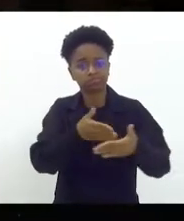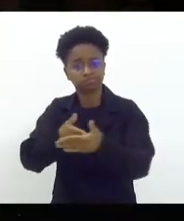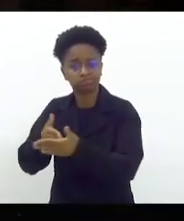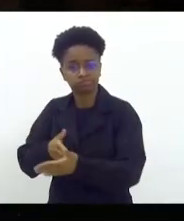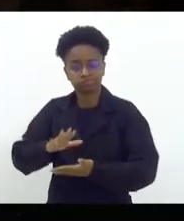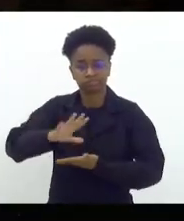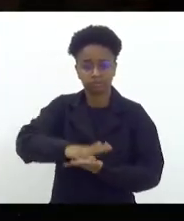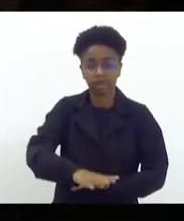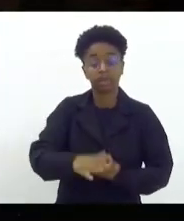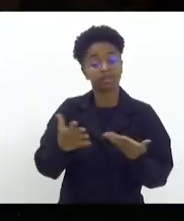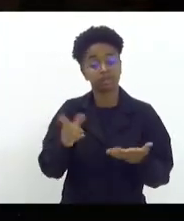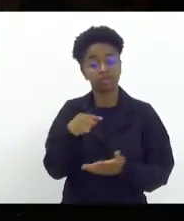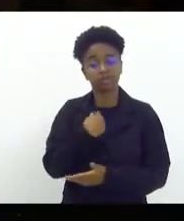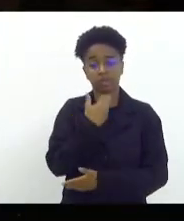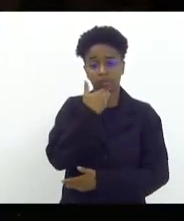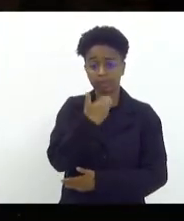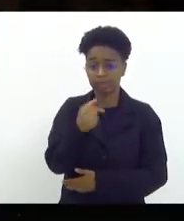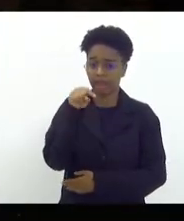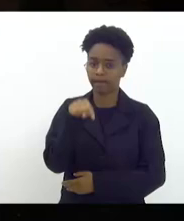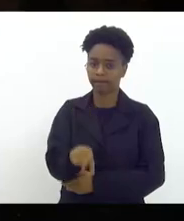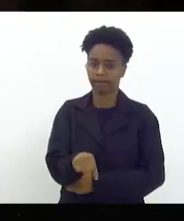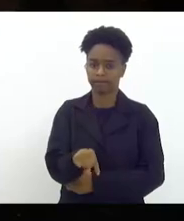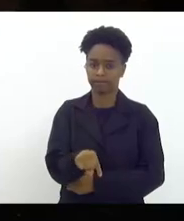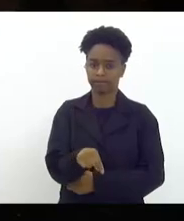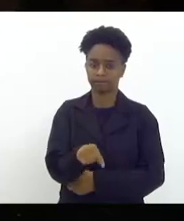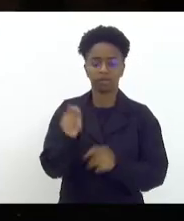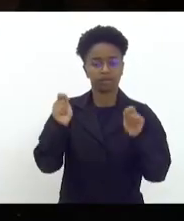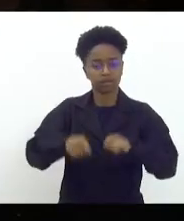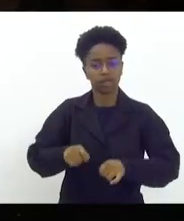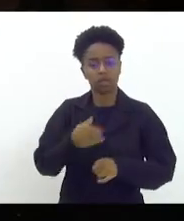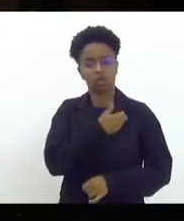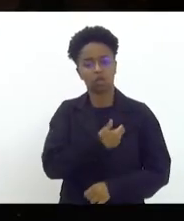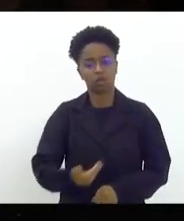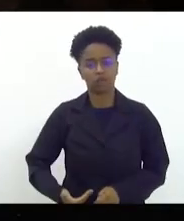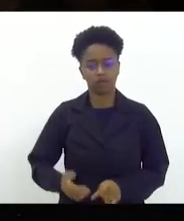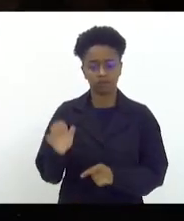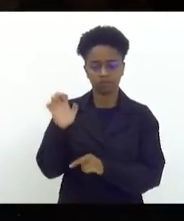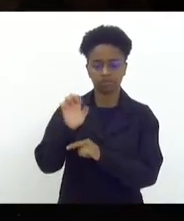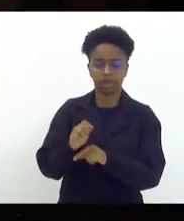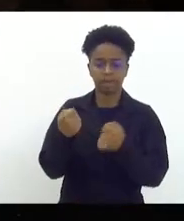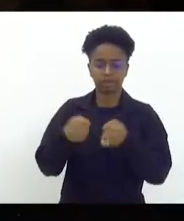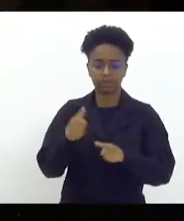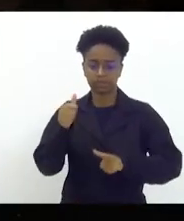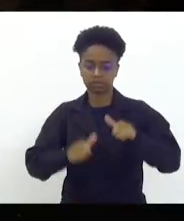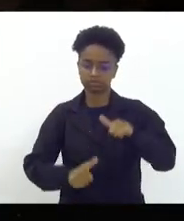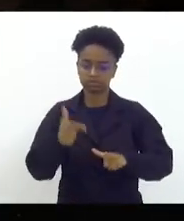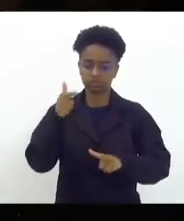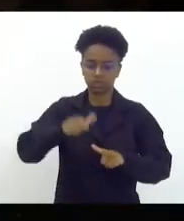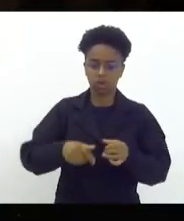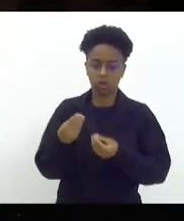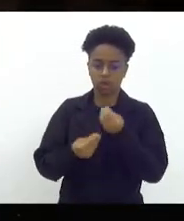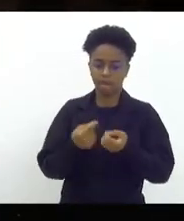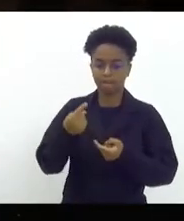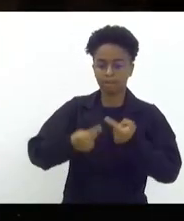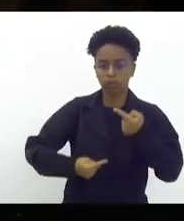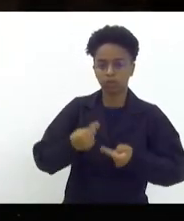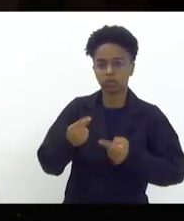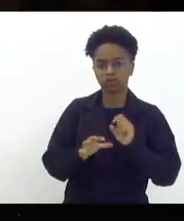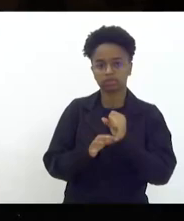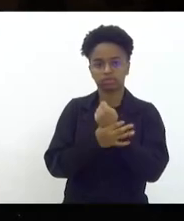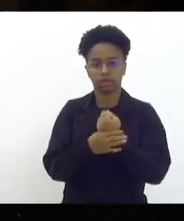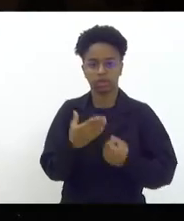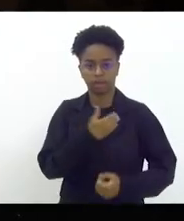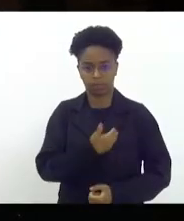Esse é o clamor que nós fazemos aqui para que o governo do estado reveja sua política de segurança pública para que os